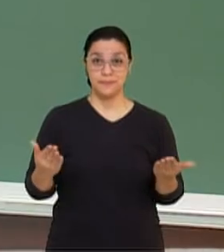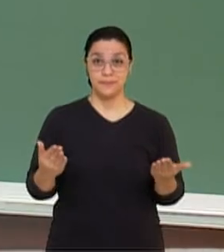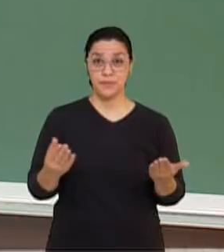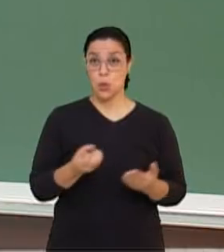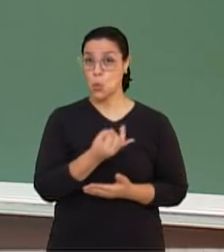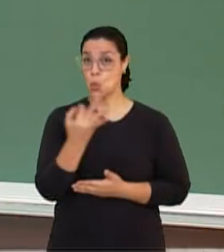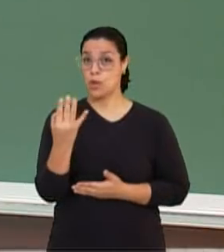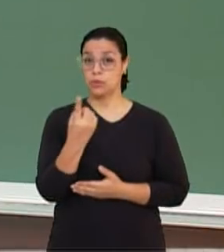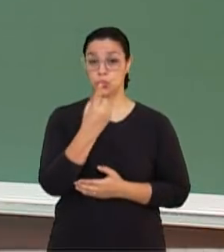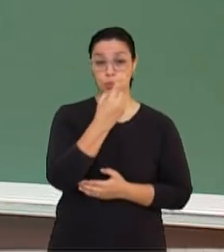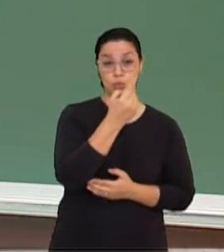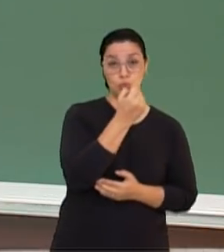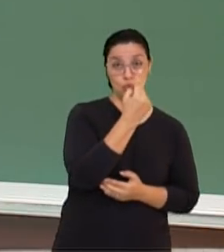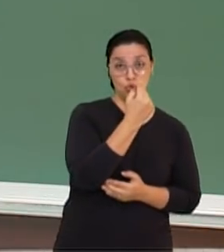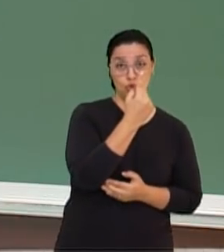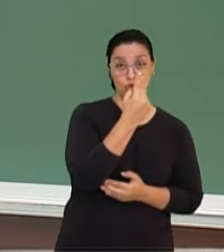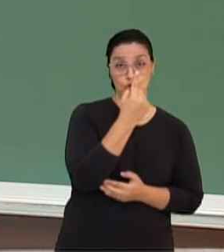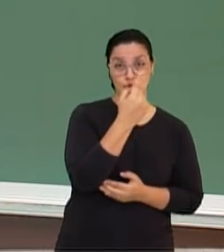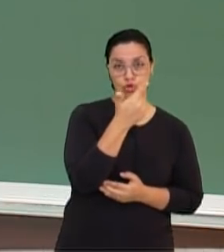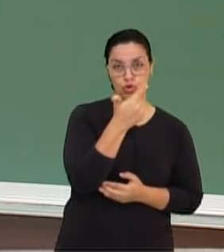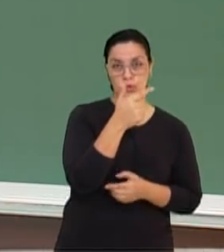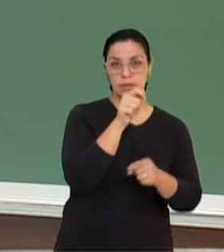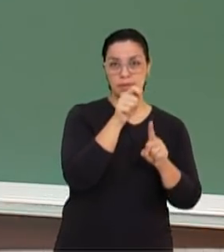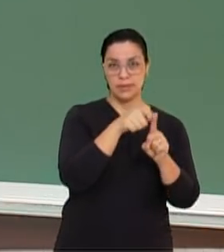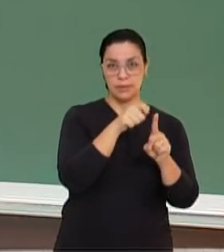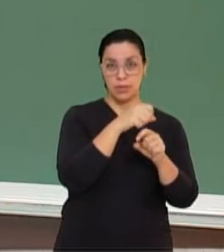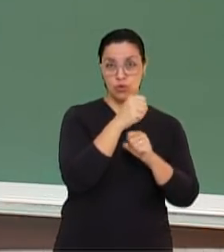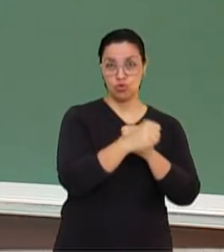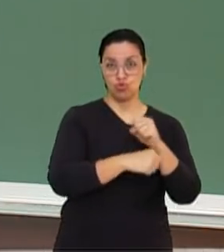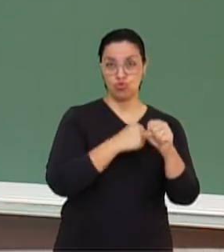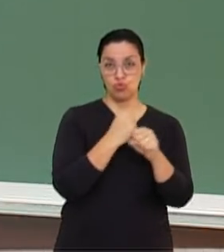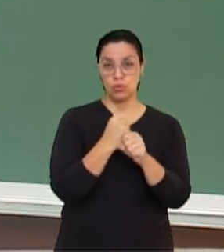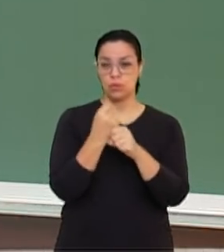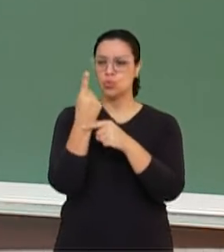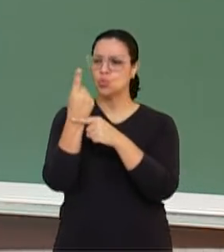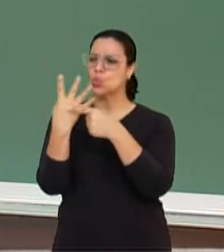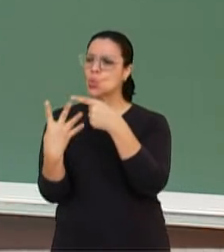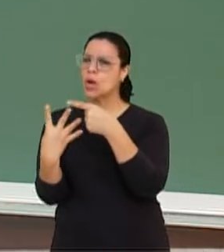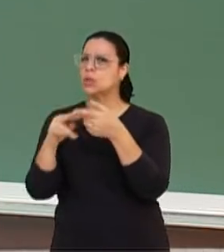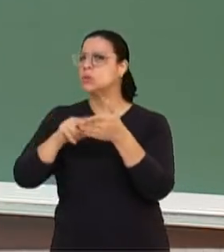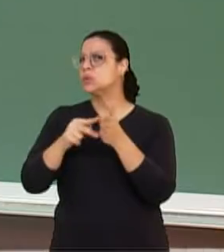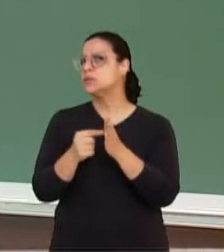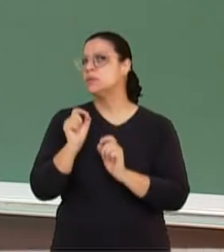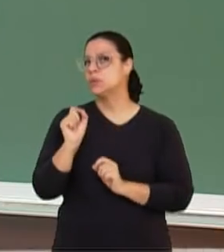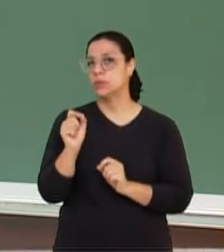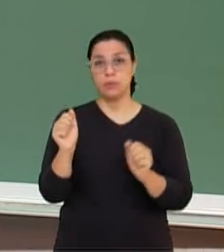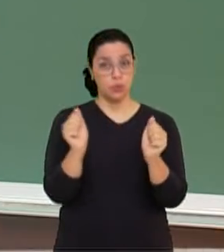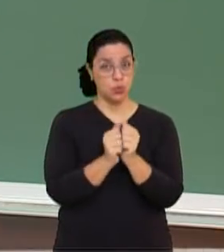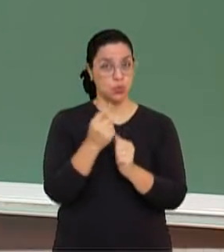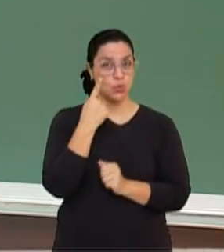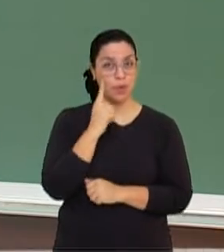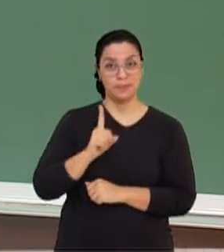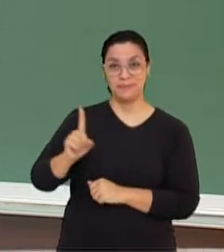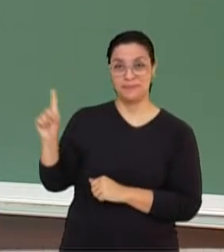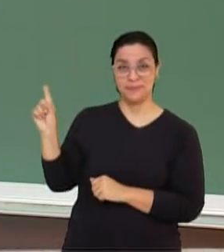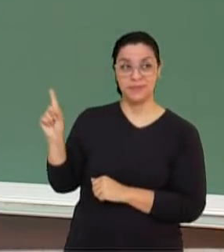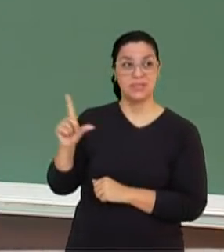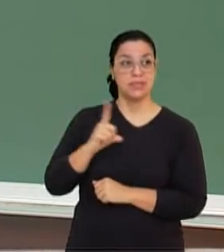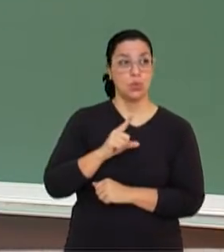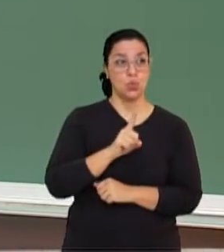quanto que representa 1/4 de um ano? Você fez aí no caderno? Então, vamos fazer junto aqui com a professora. Então, eu tenho